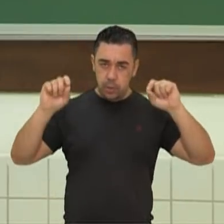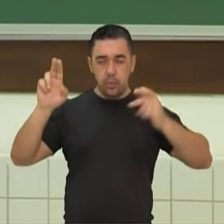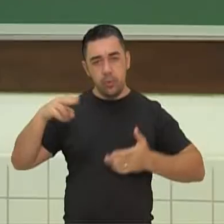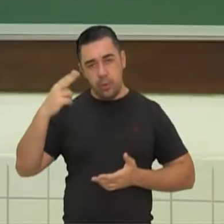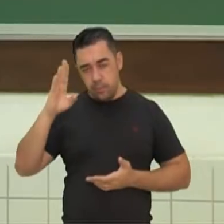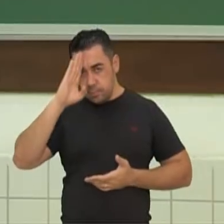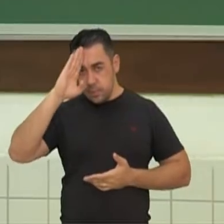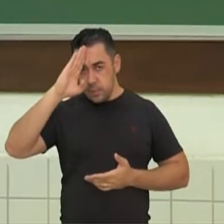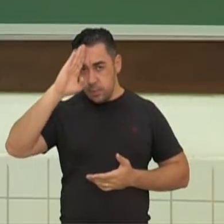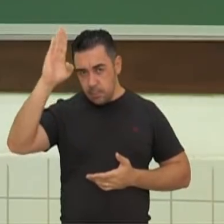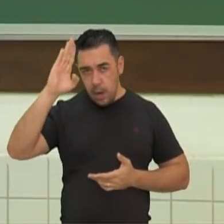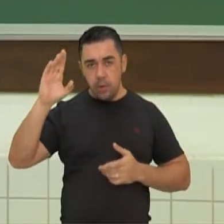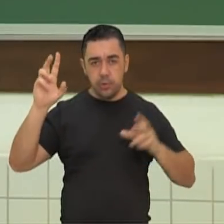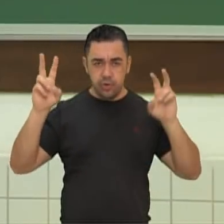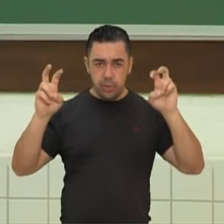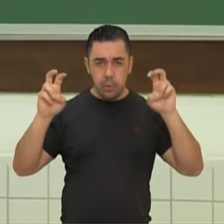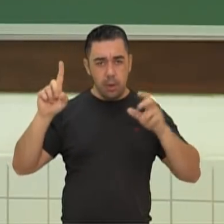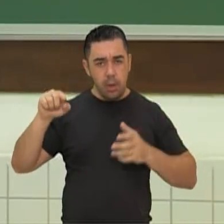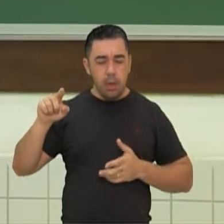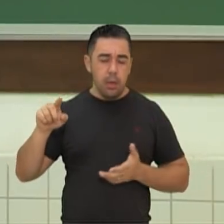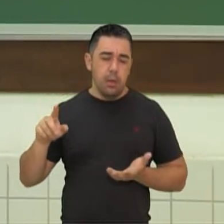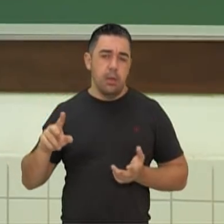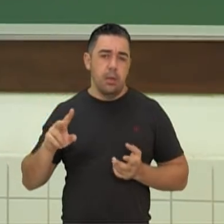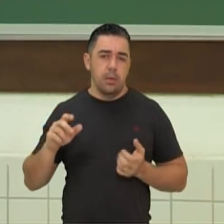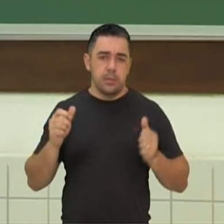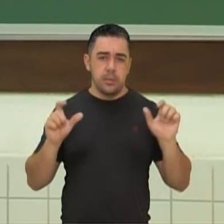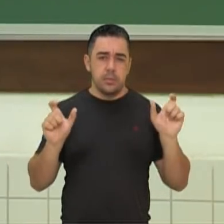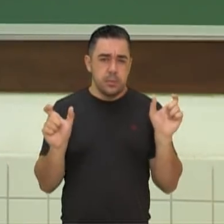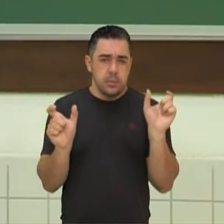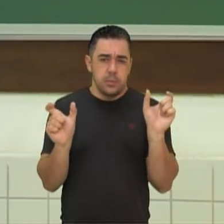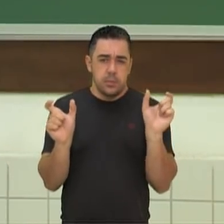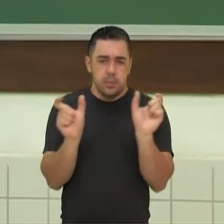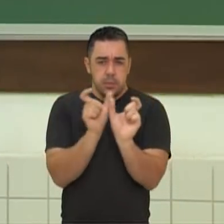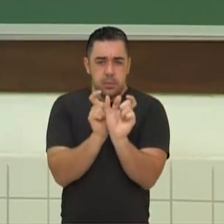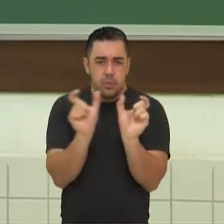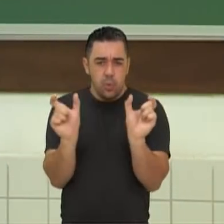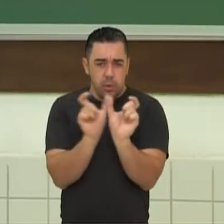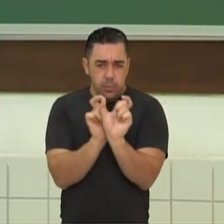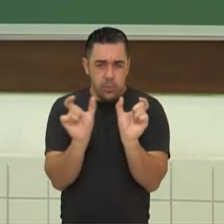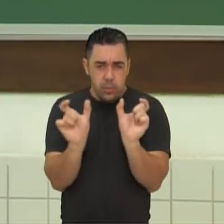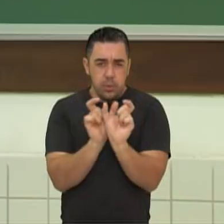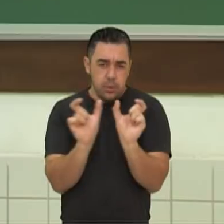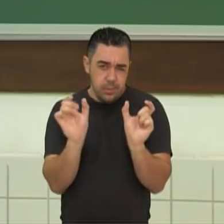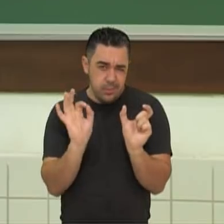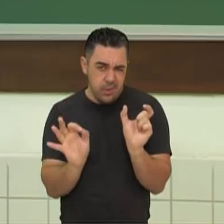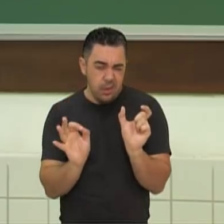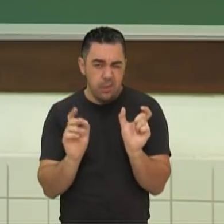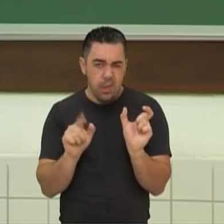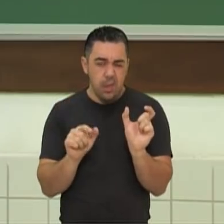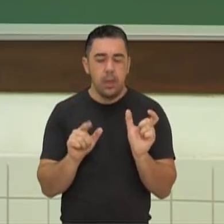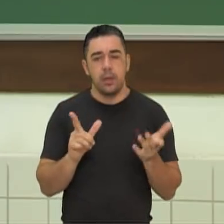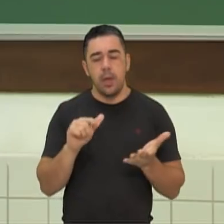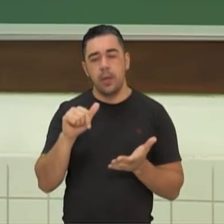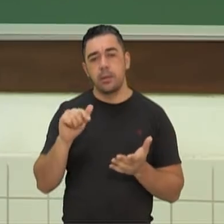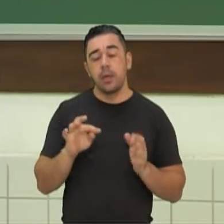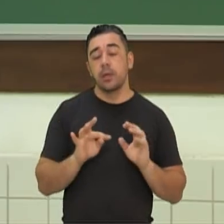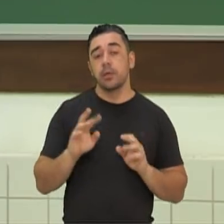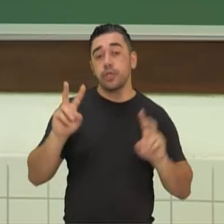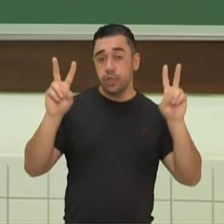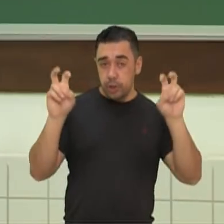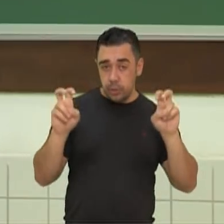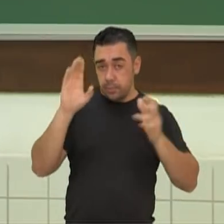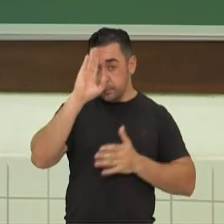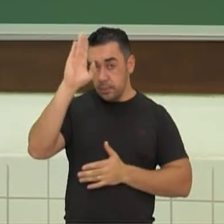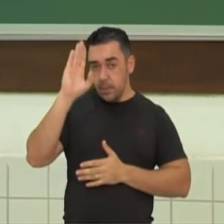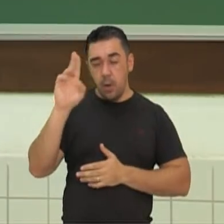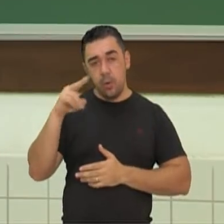título principal são sinônimos, tá bom? Então eu tanto posso falar manchete como título principal, eu estou me referindo à mesma